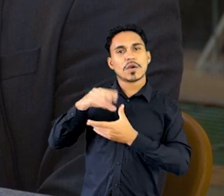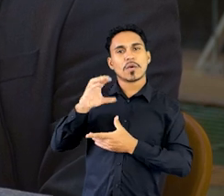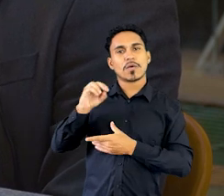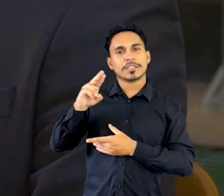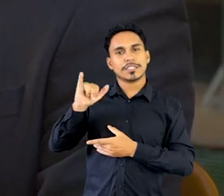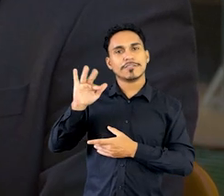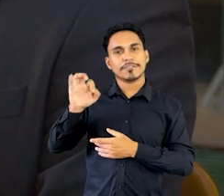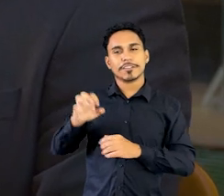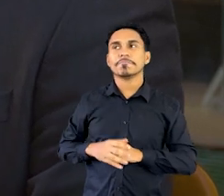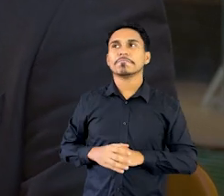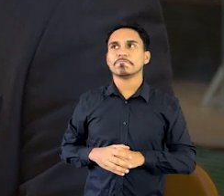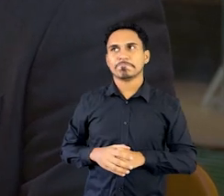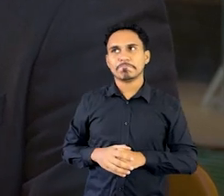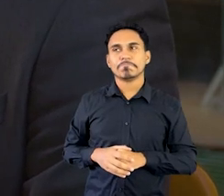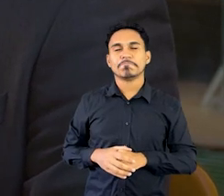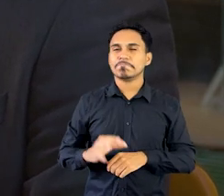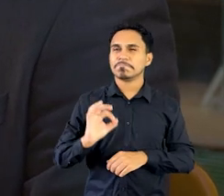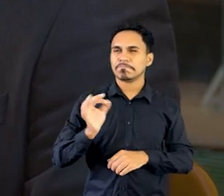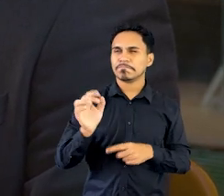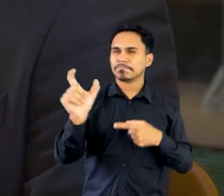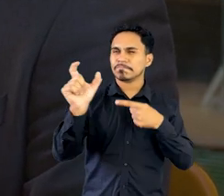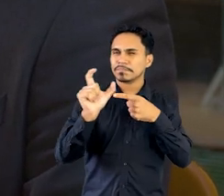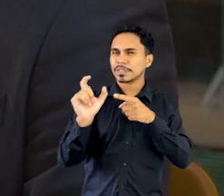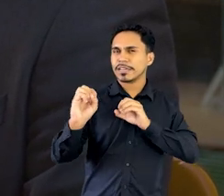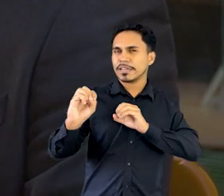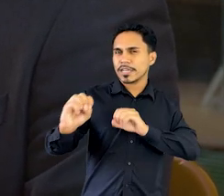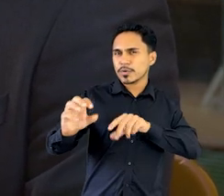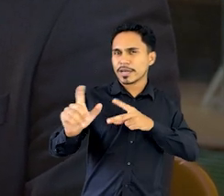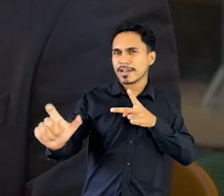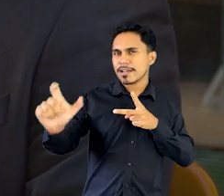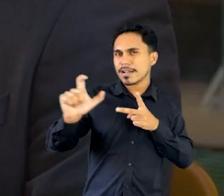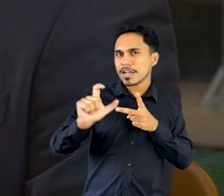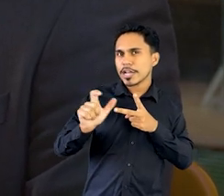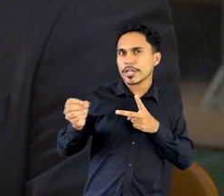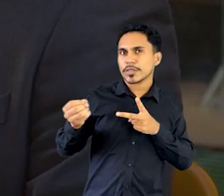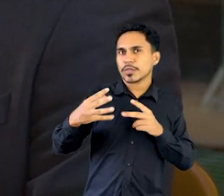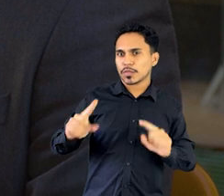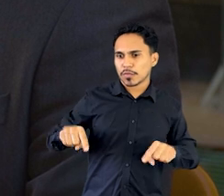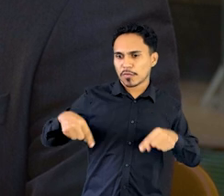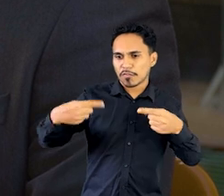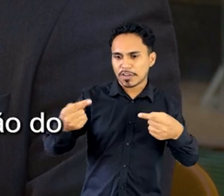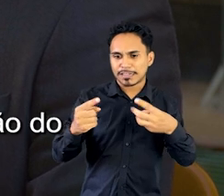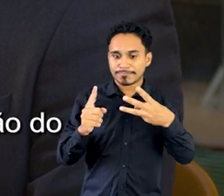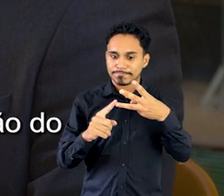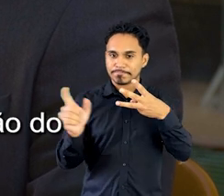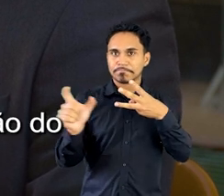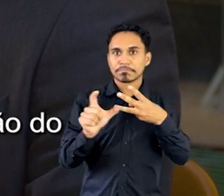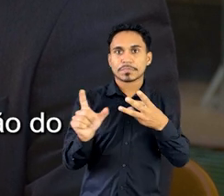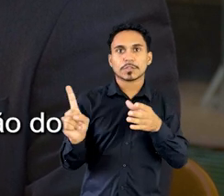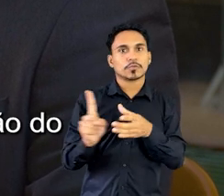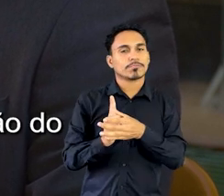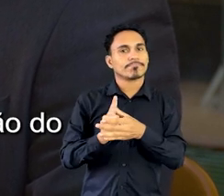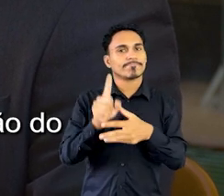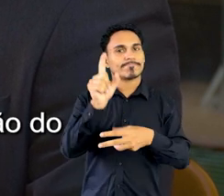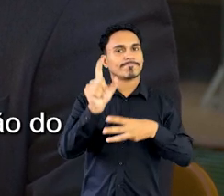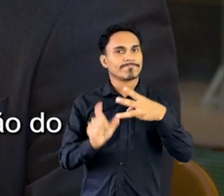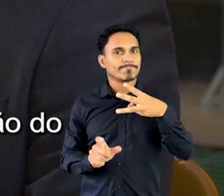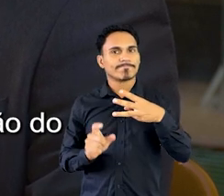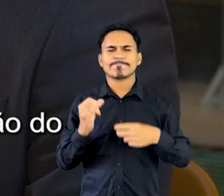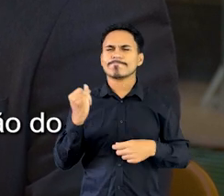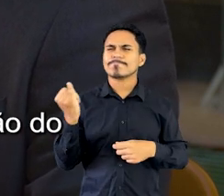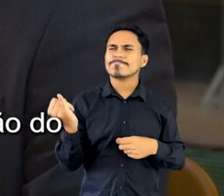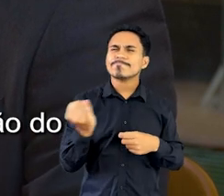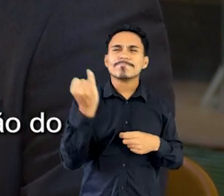verbos olha educar Inovar e incluir eu Creo que a gente tem aí três palavras que são fundamentais pra